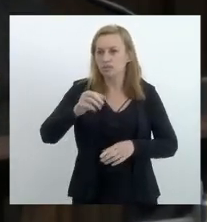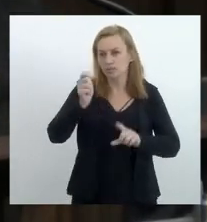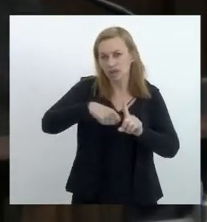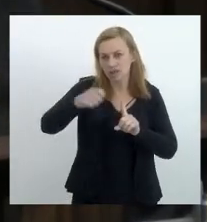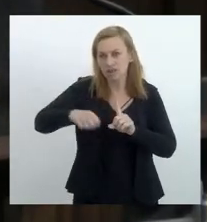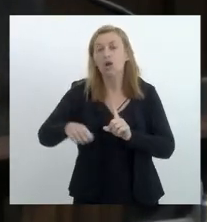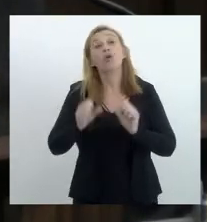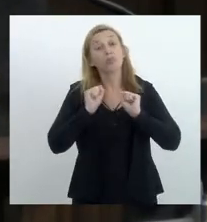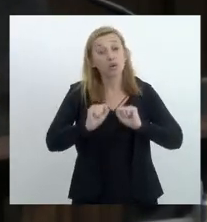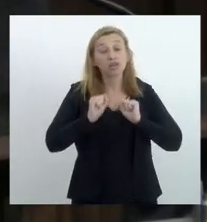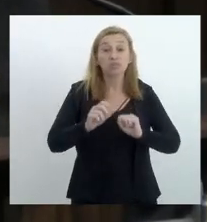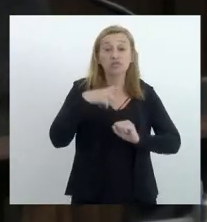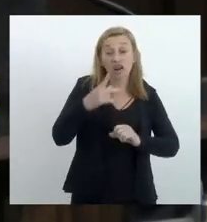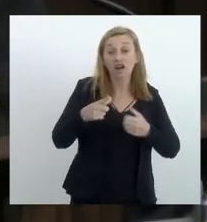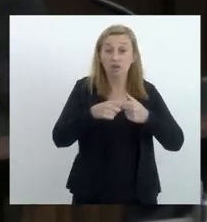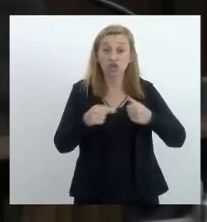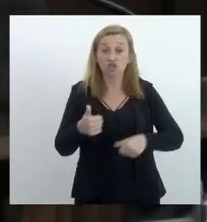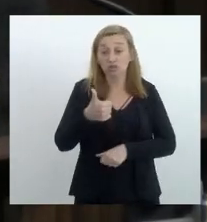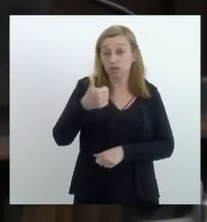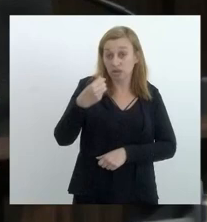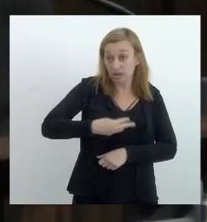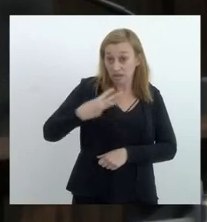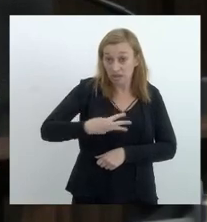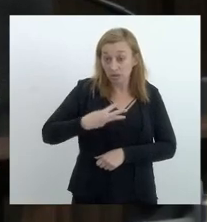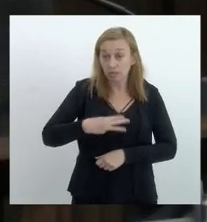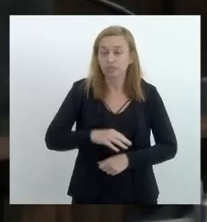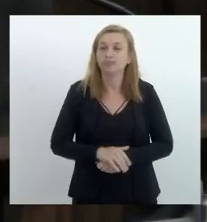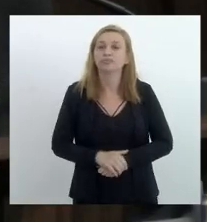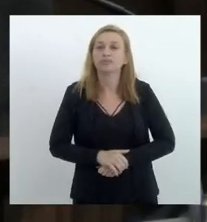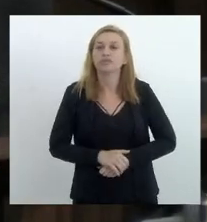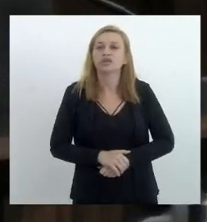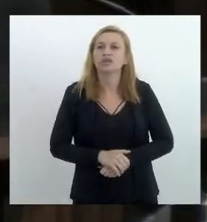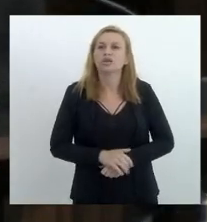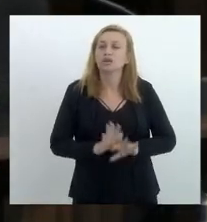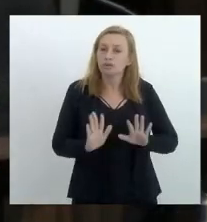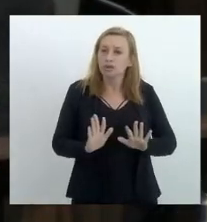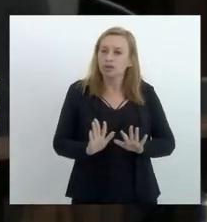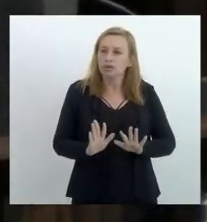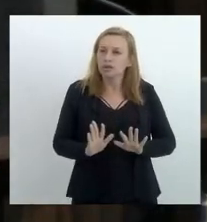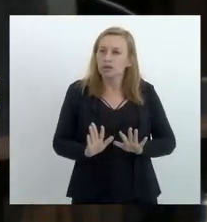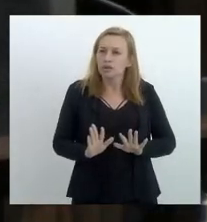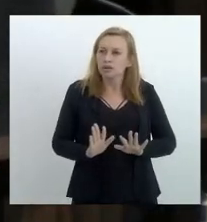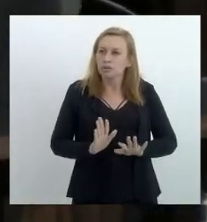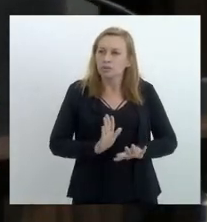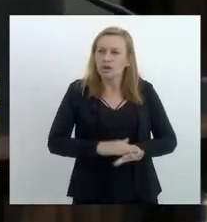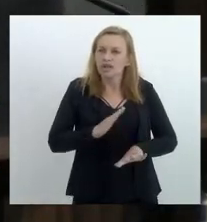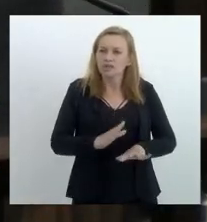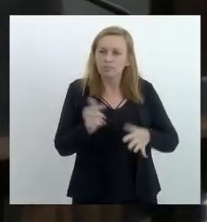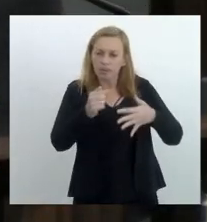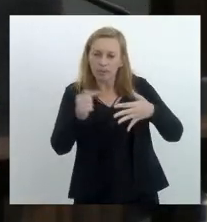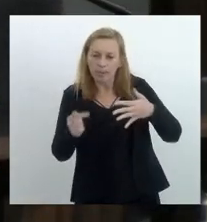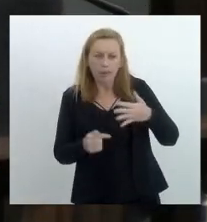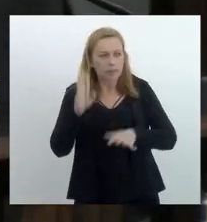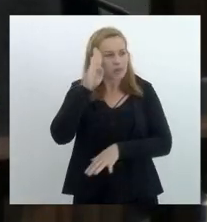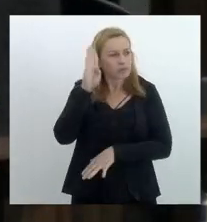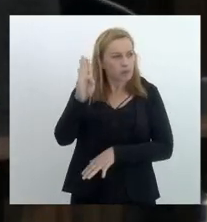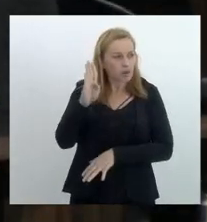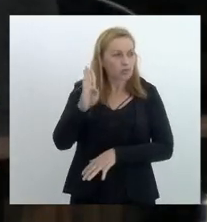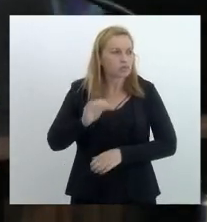gente pode dizer no artigo 3º, no parágrafo 3º, né, de maneira mais categórica, mandamental.